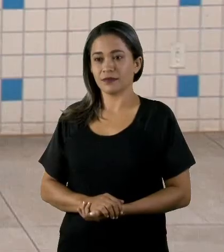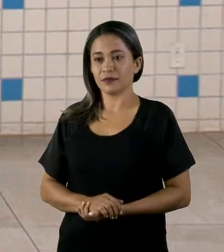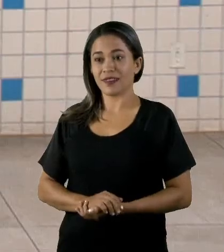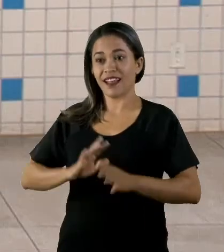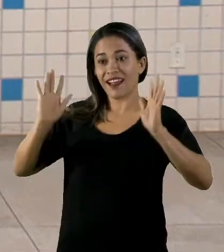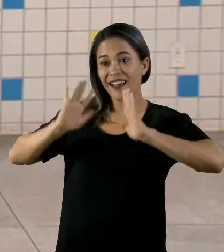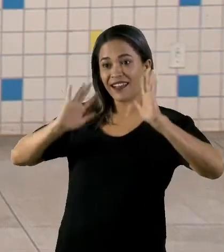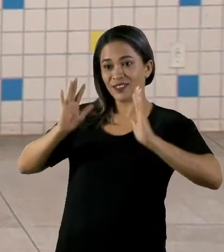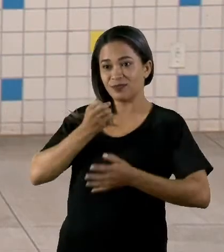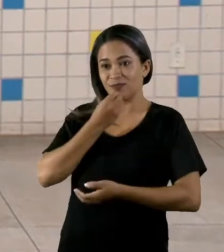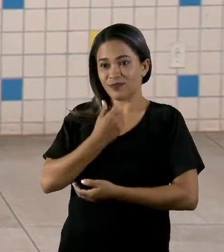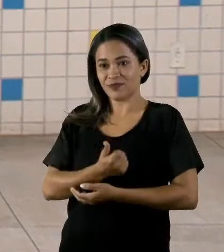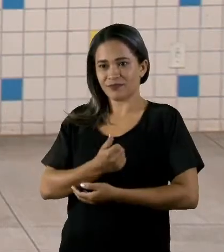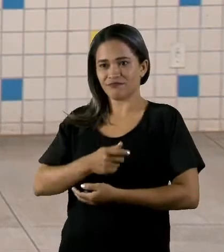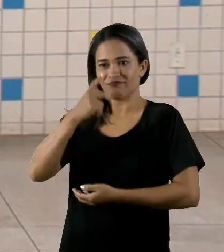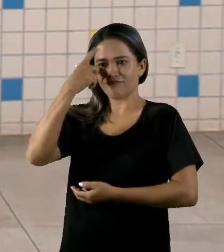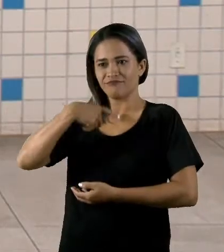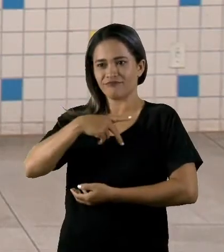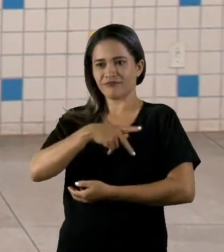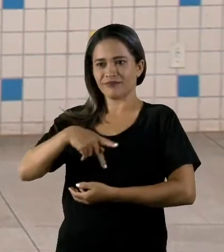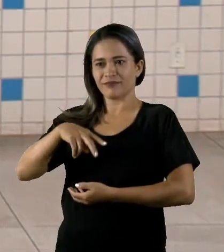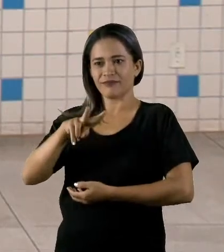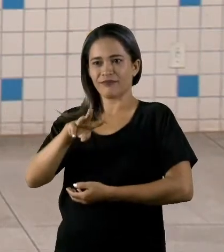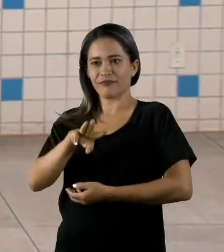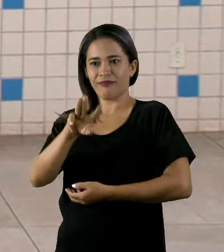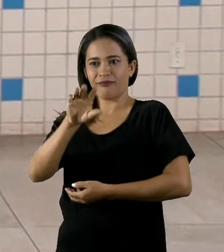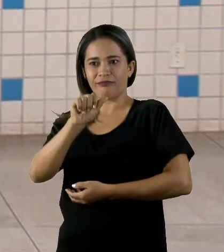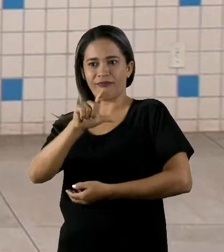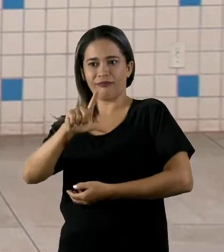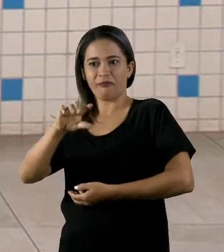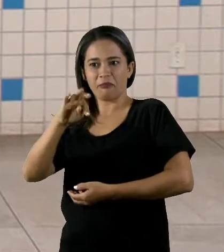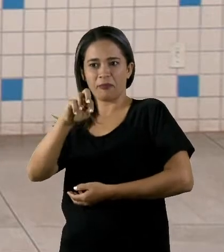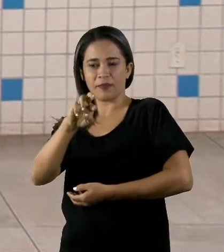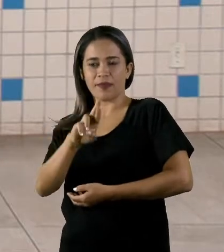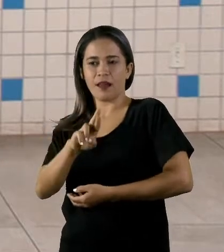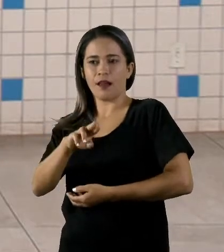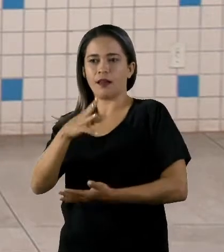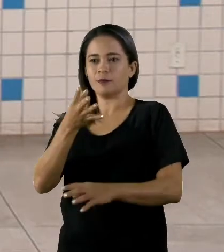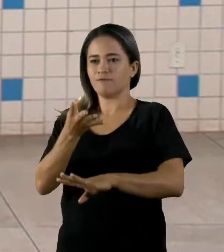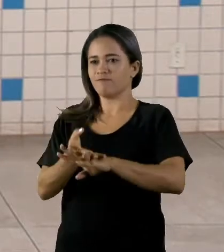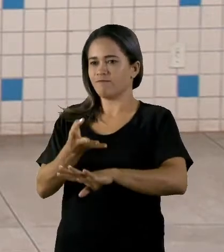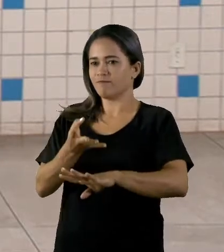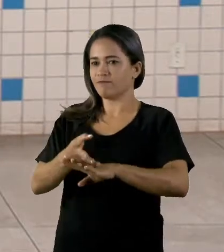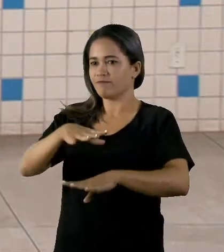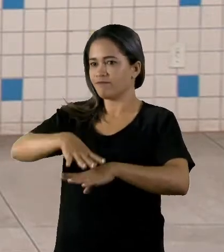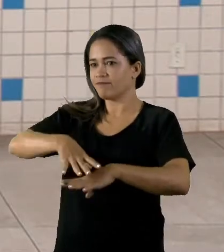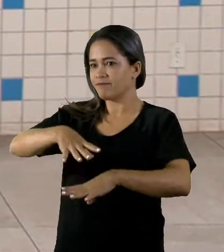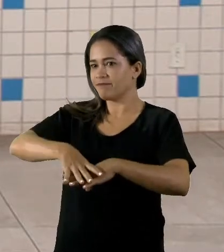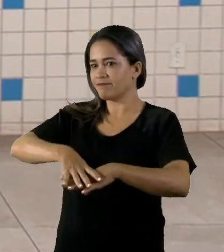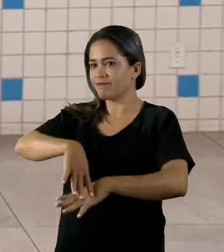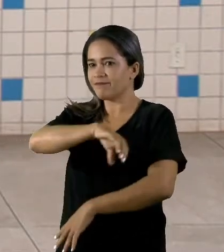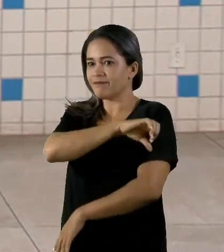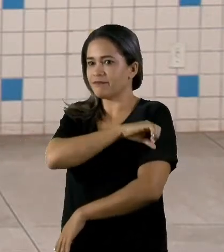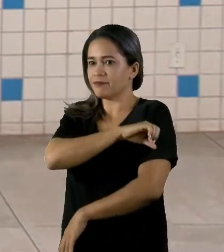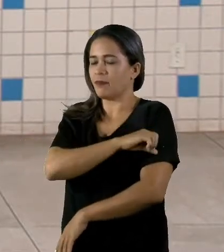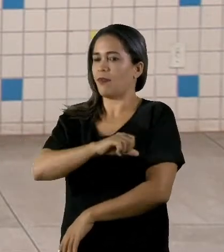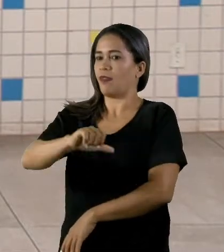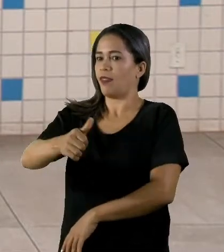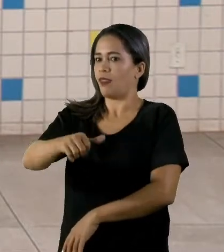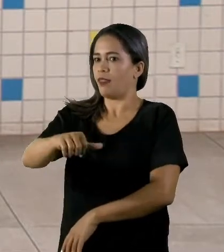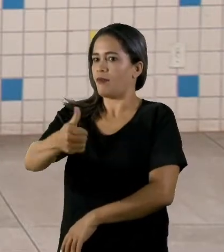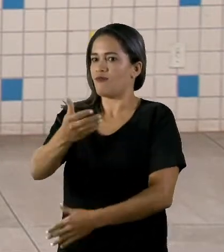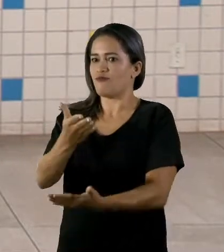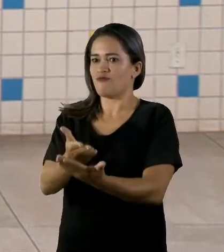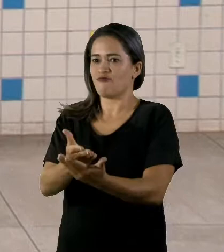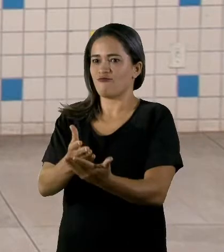Saudações, galera. Professor Walter Almeida, matemática, nono ano, 11ª aula desse período de